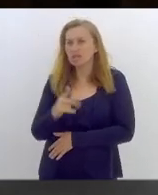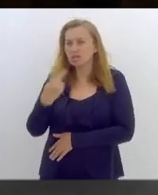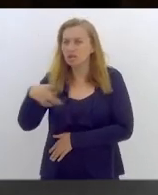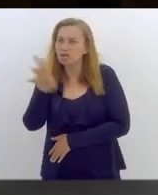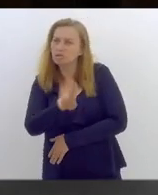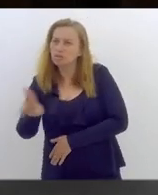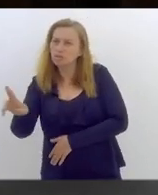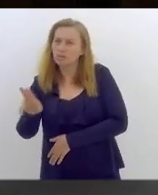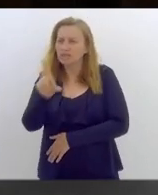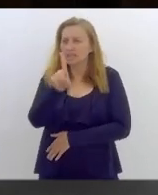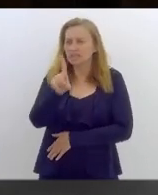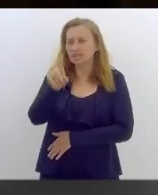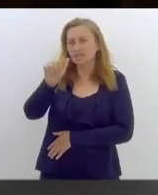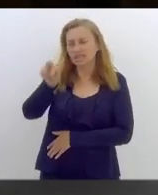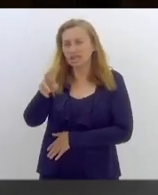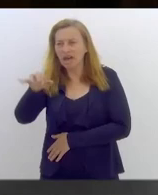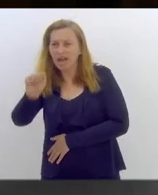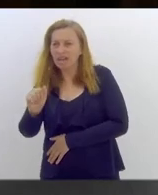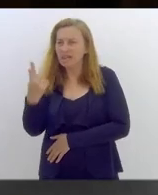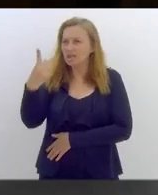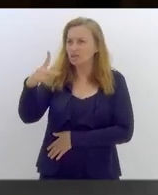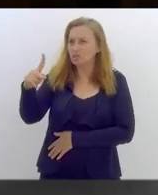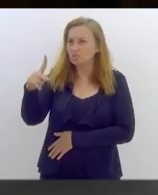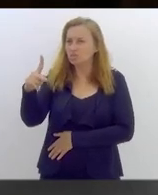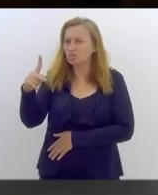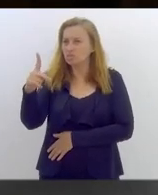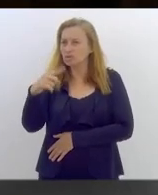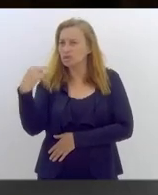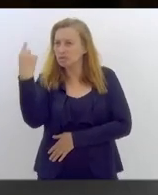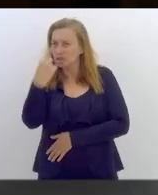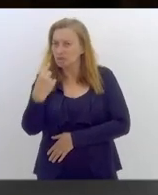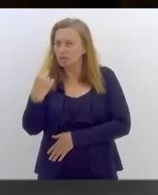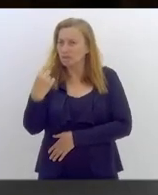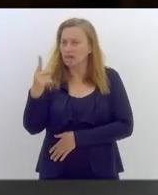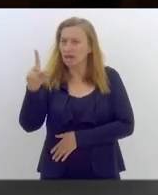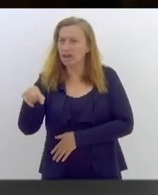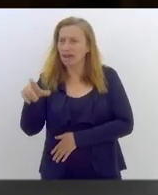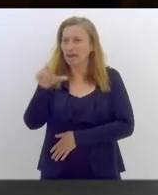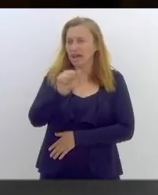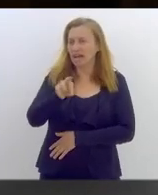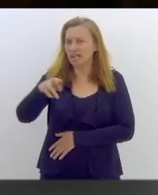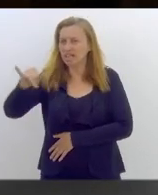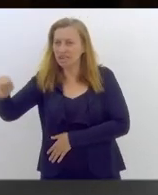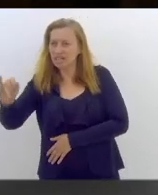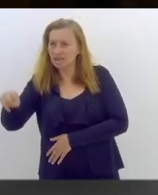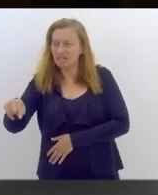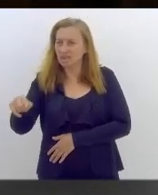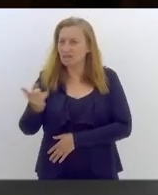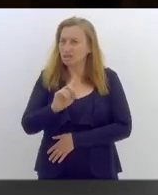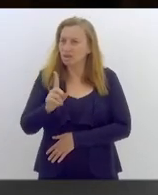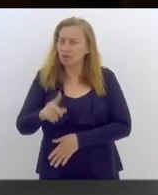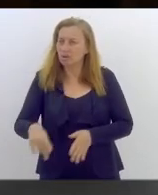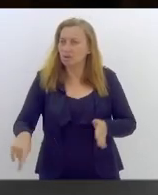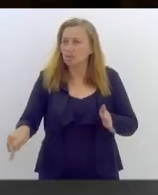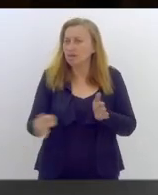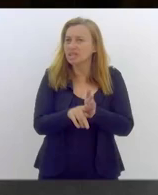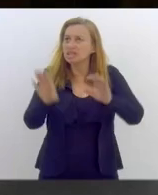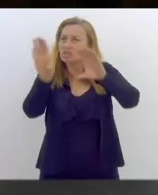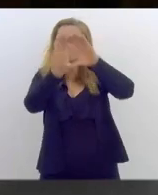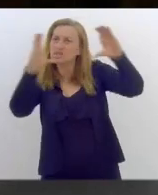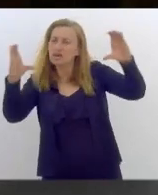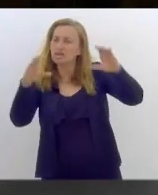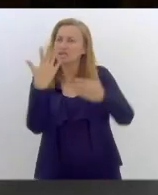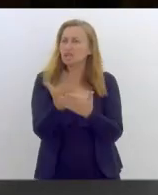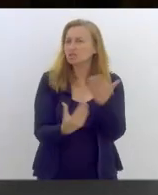é Dandara e a tua cara é de Cariri. Não veio do céu nem das mãos de